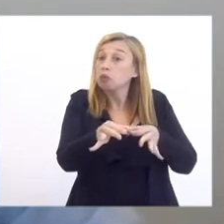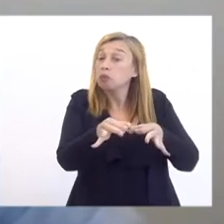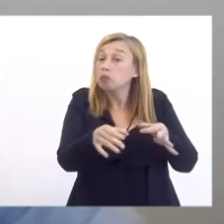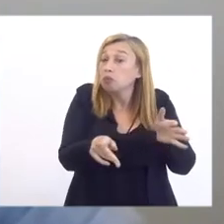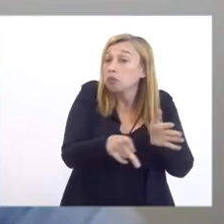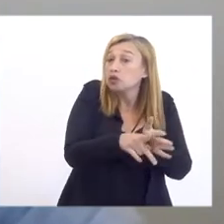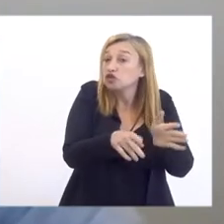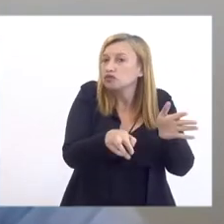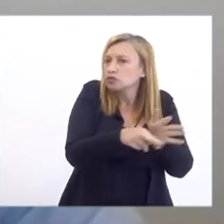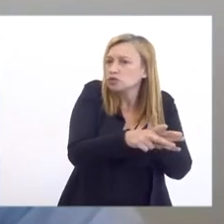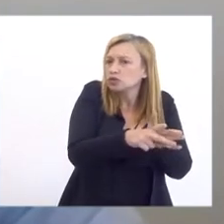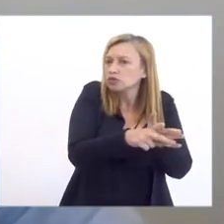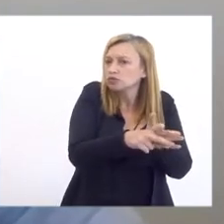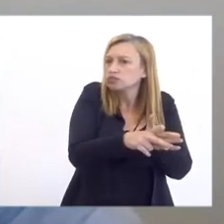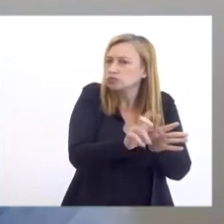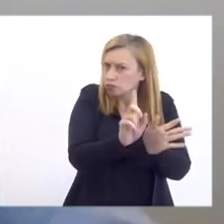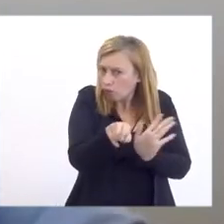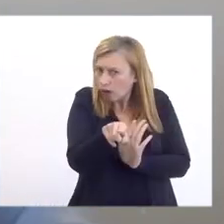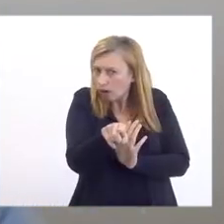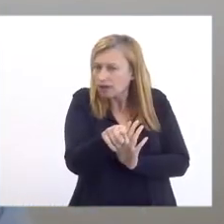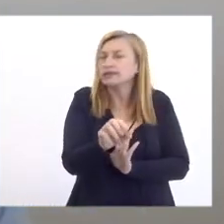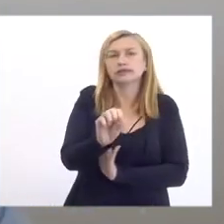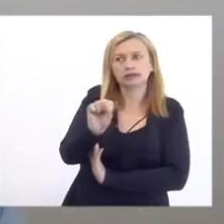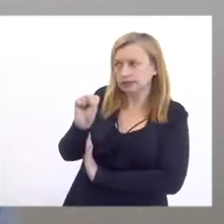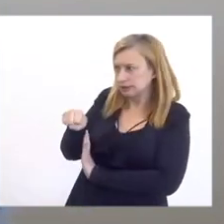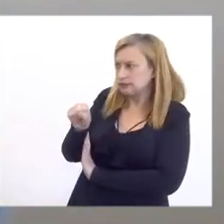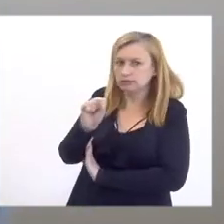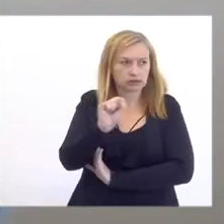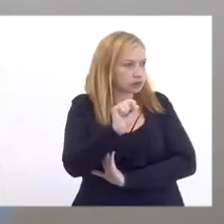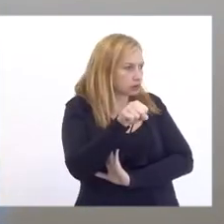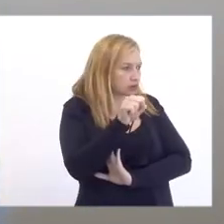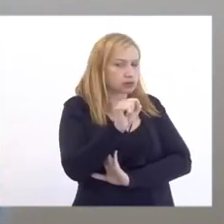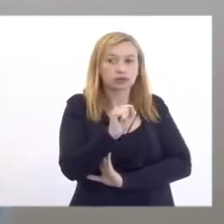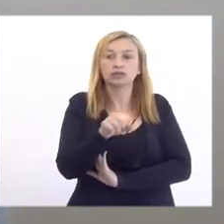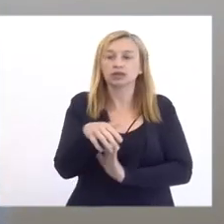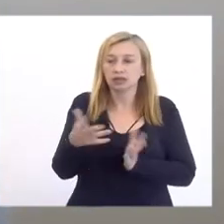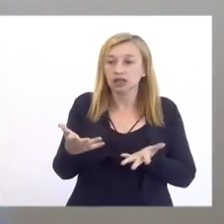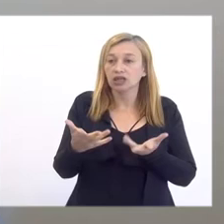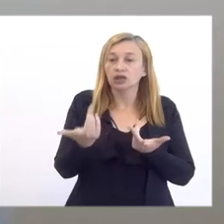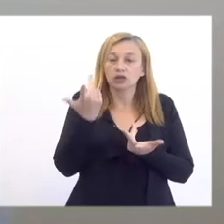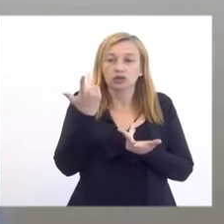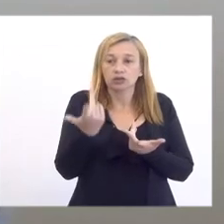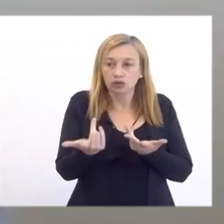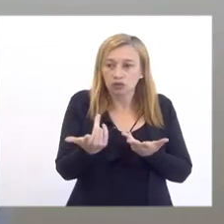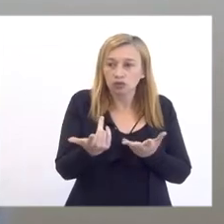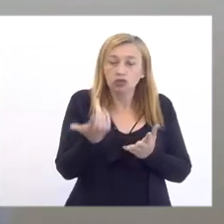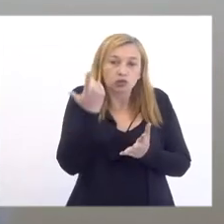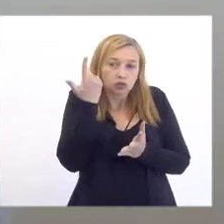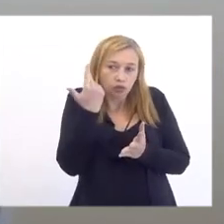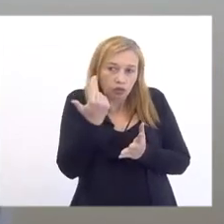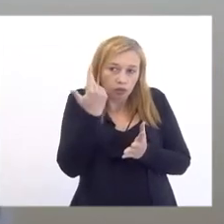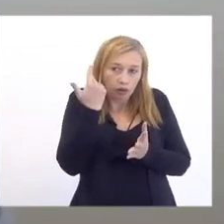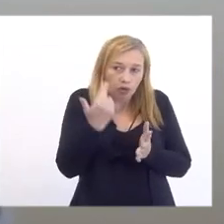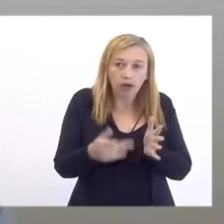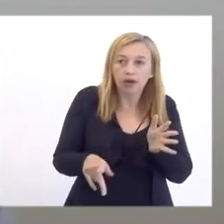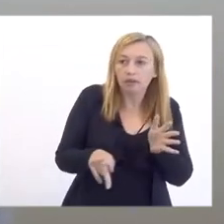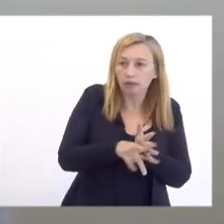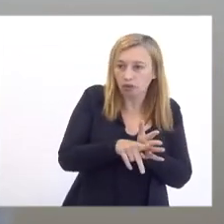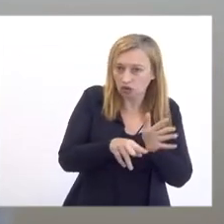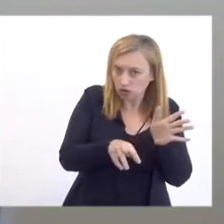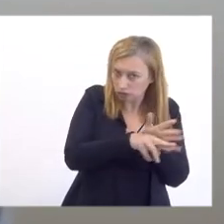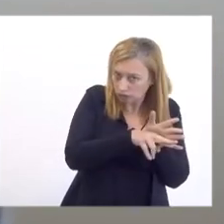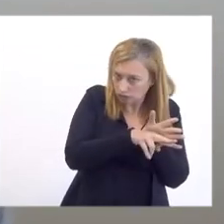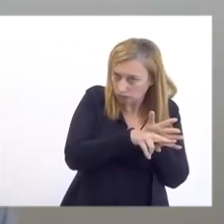resolução, não é isso? Sim, sim. A natureza da propositura, no caso de relatório de CPI, é